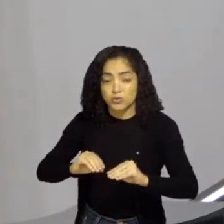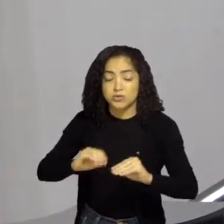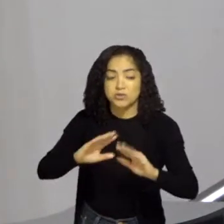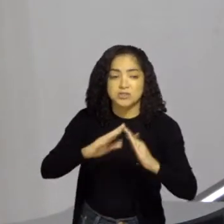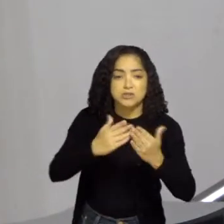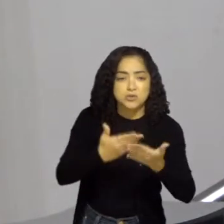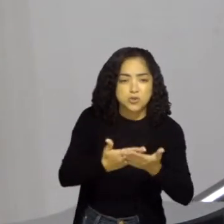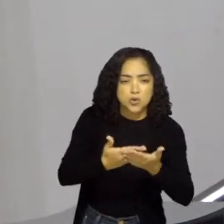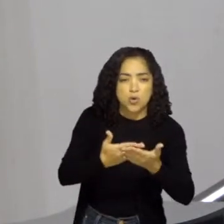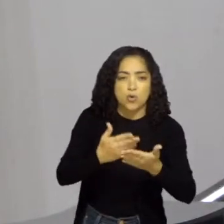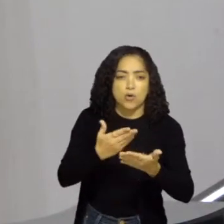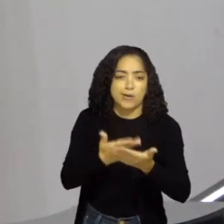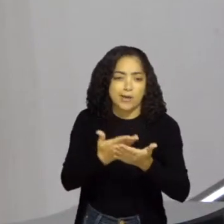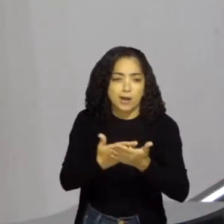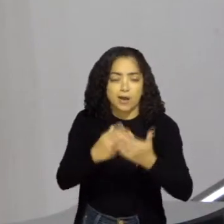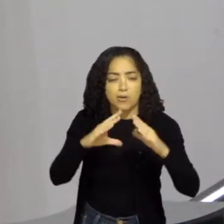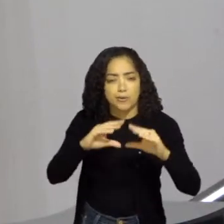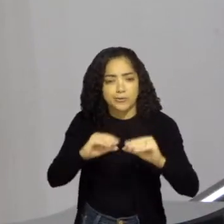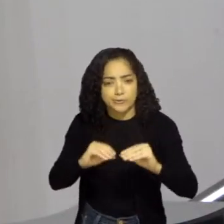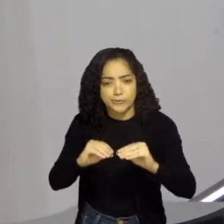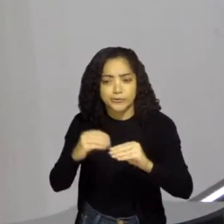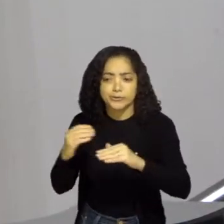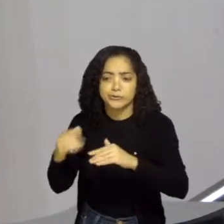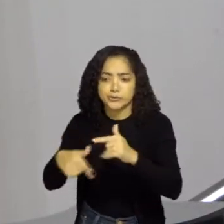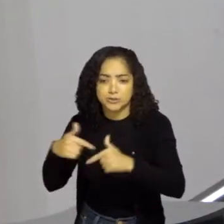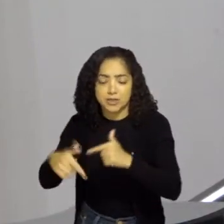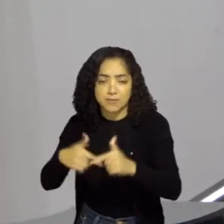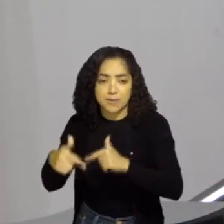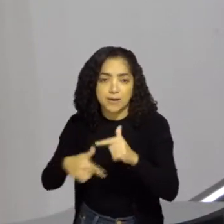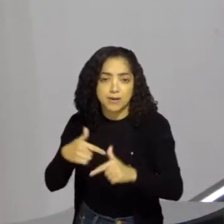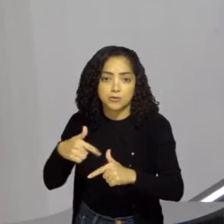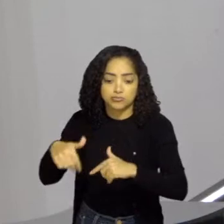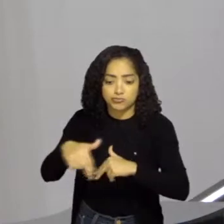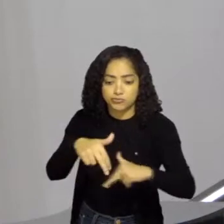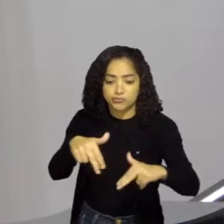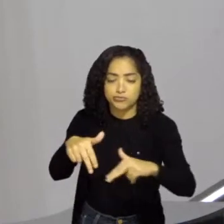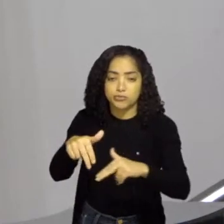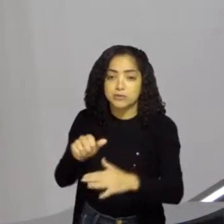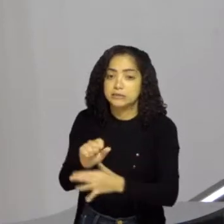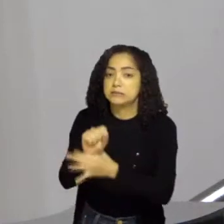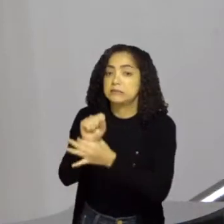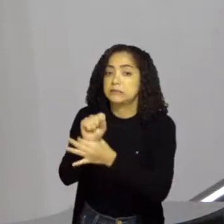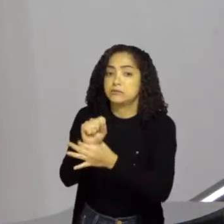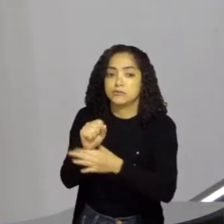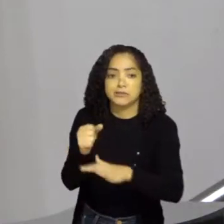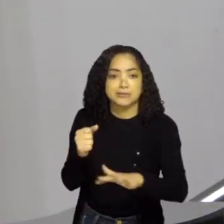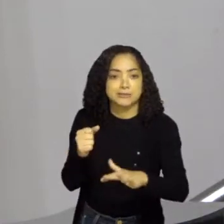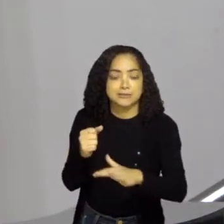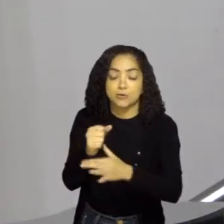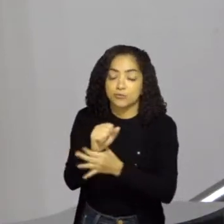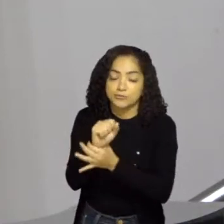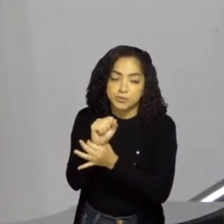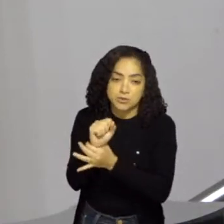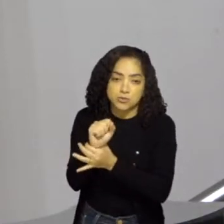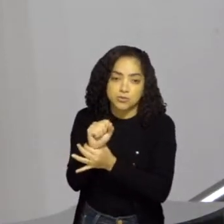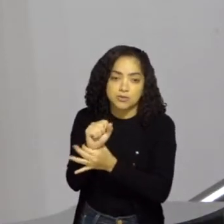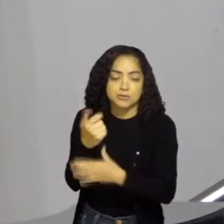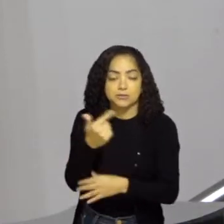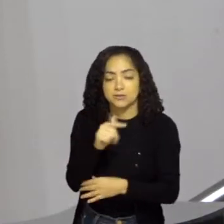em algumas ruas, realmente não tem segurança nenhuma. É um